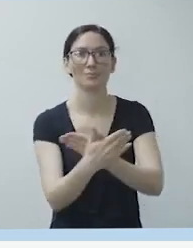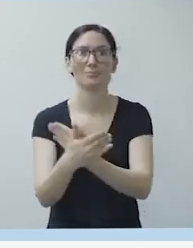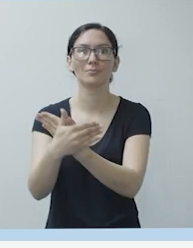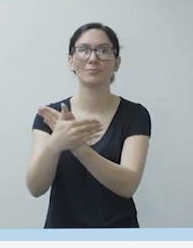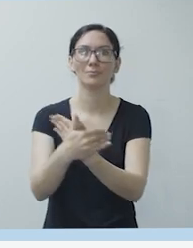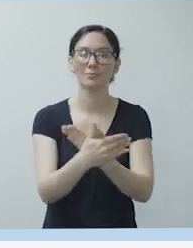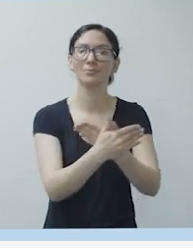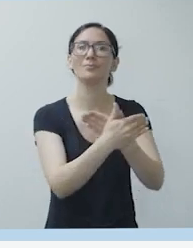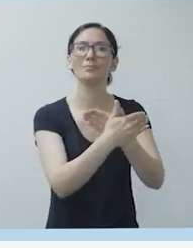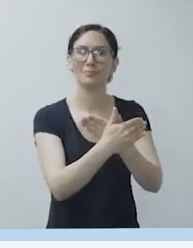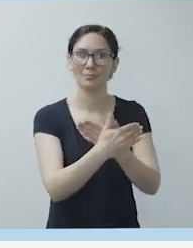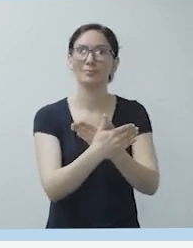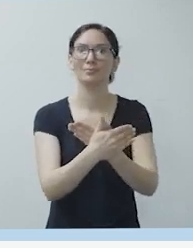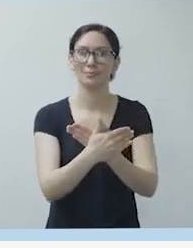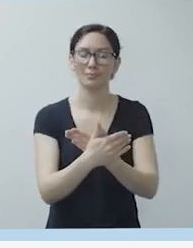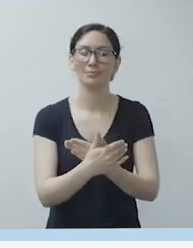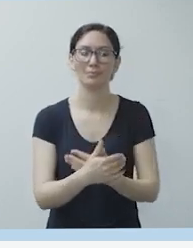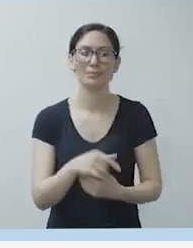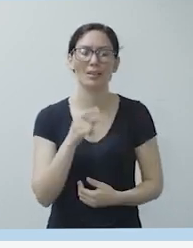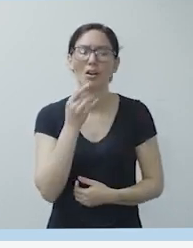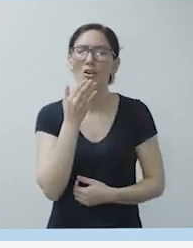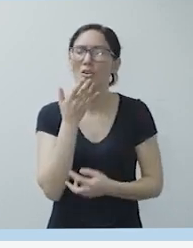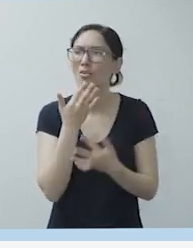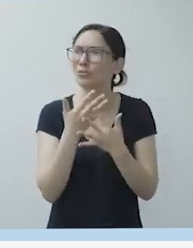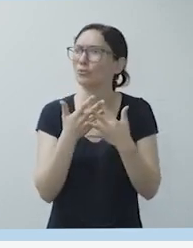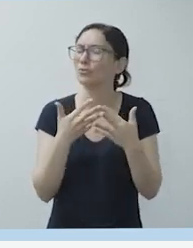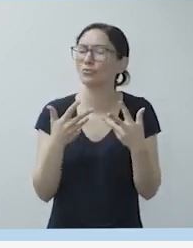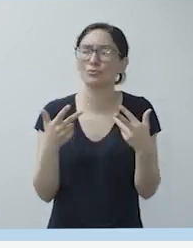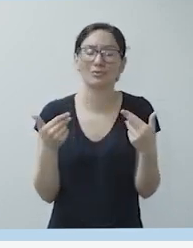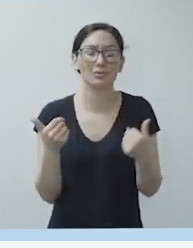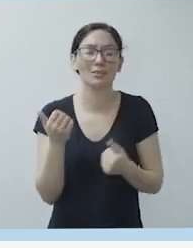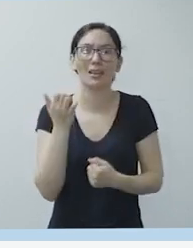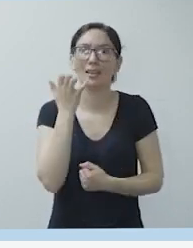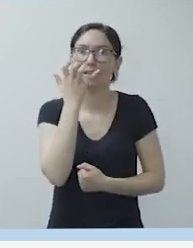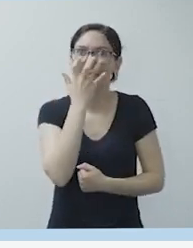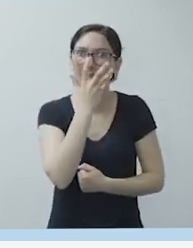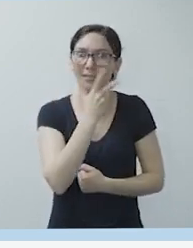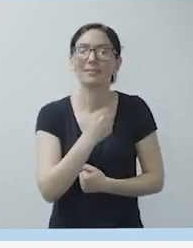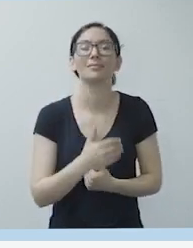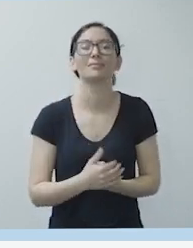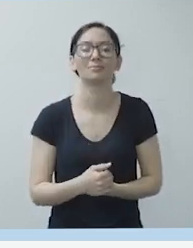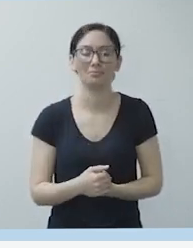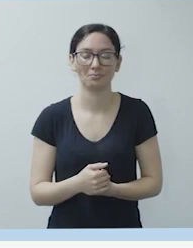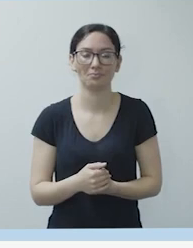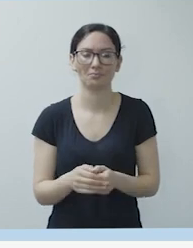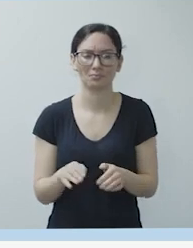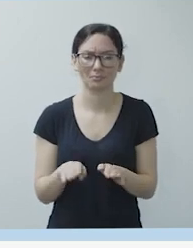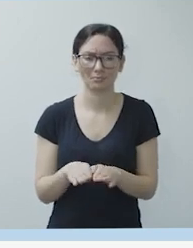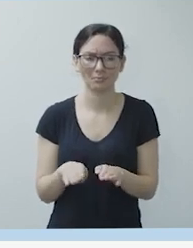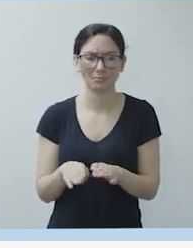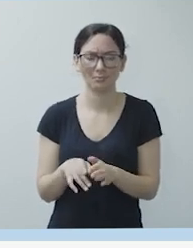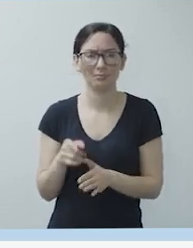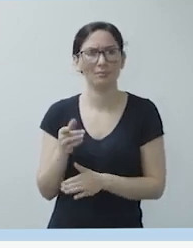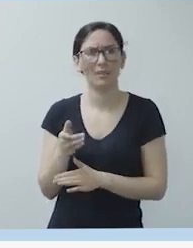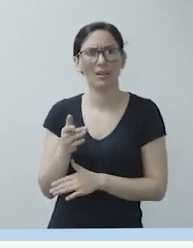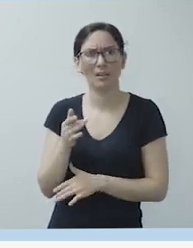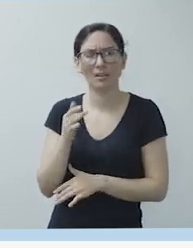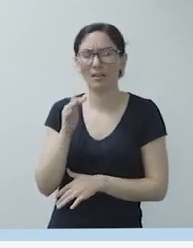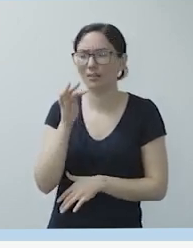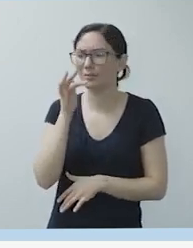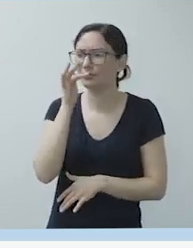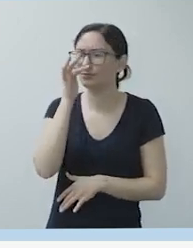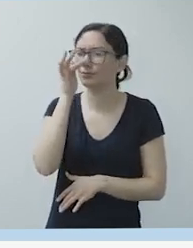borboleta, uma borboleta colorida, muito bonita. E também vai aparecer para vocês